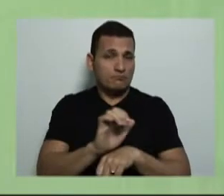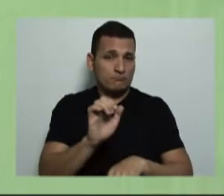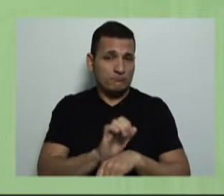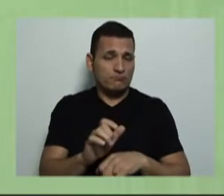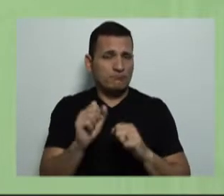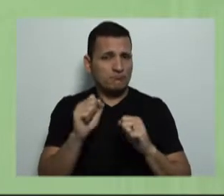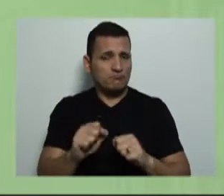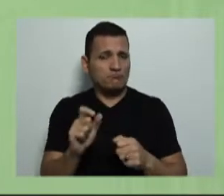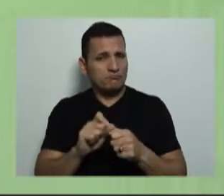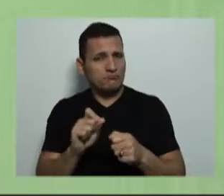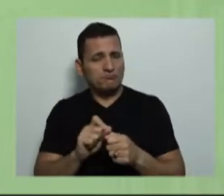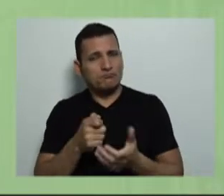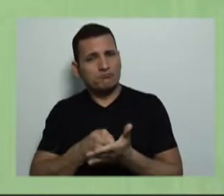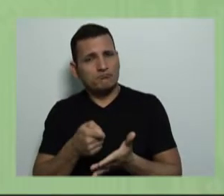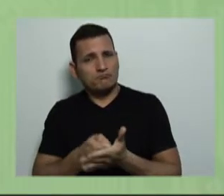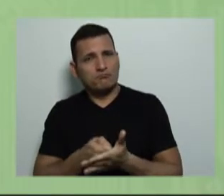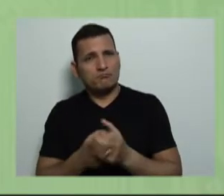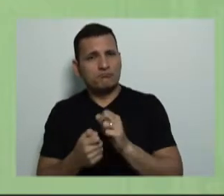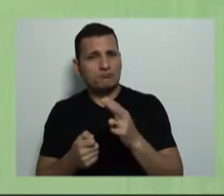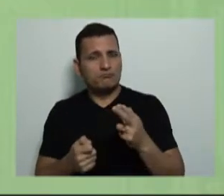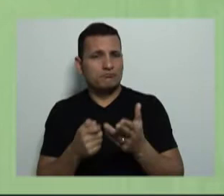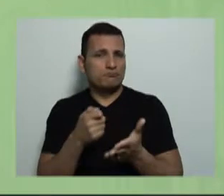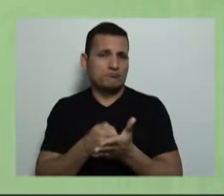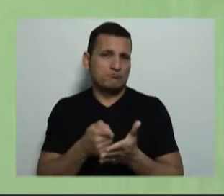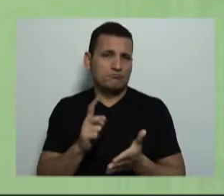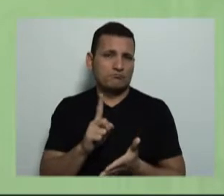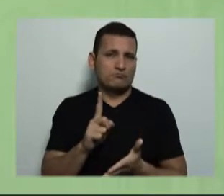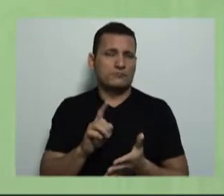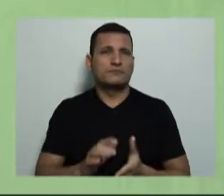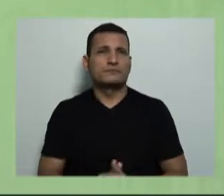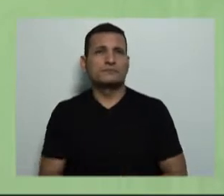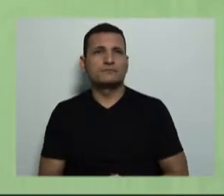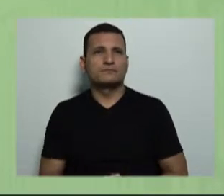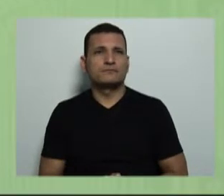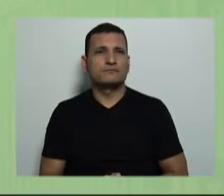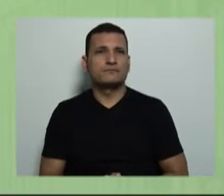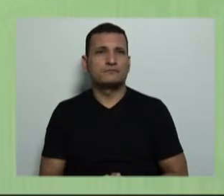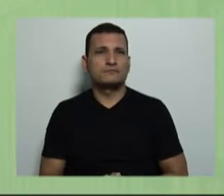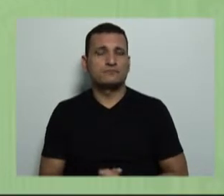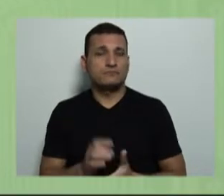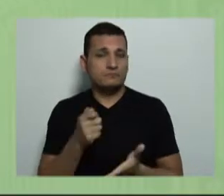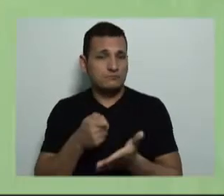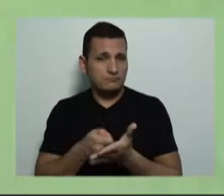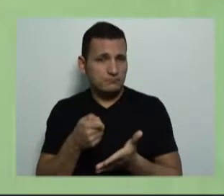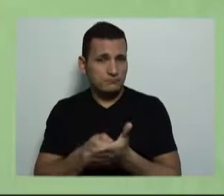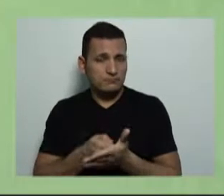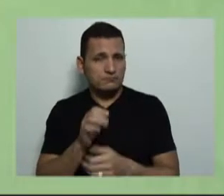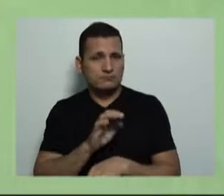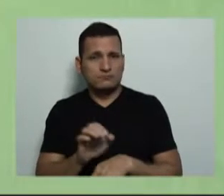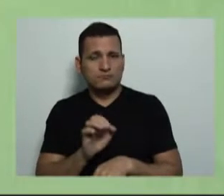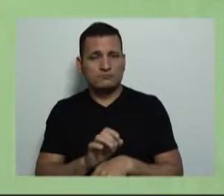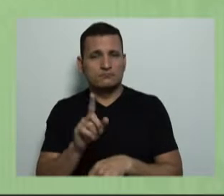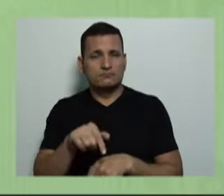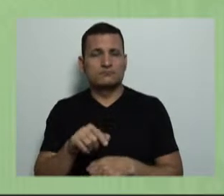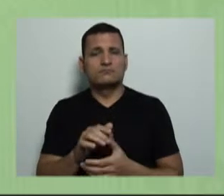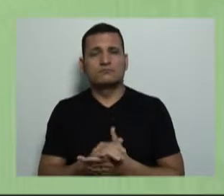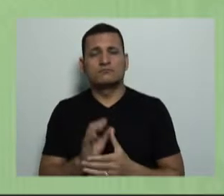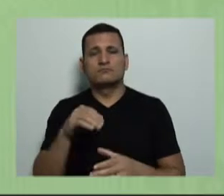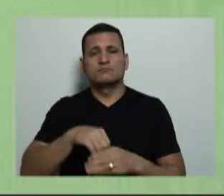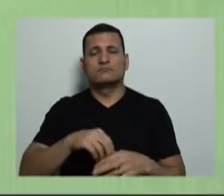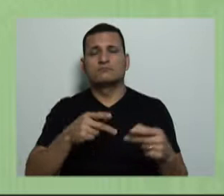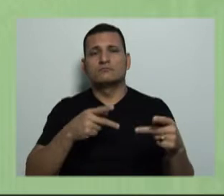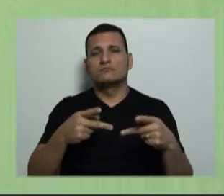modalidades de estágio obrigatório ou estágio não obrigatório. Estágio obrigatório é aquele definido como tal nos